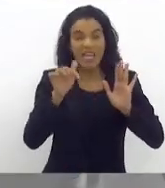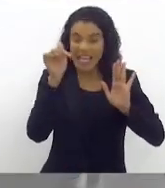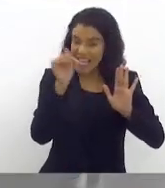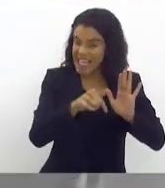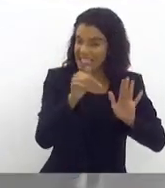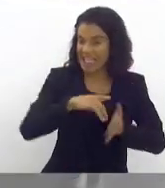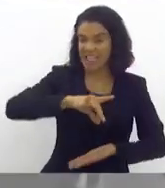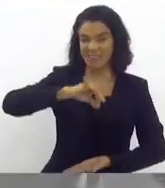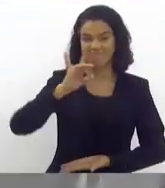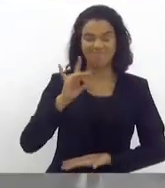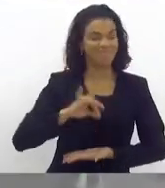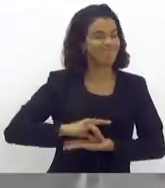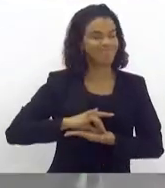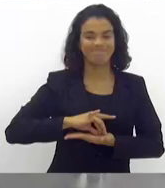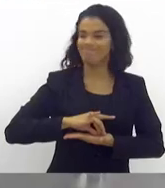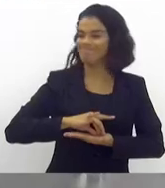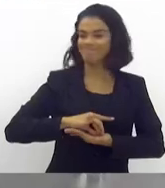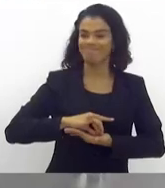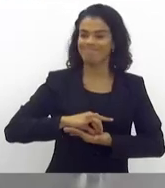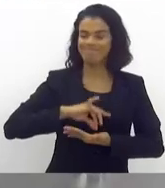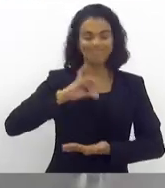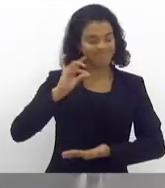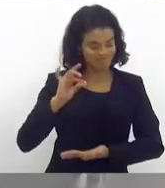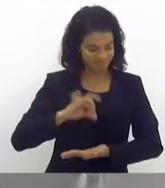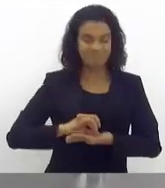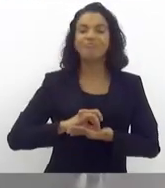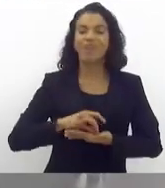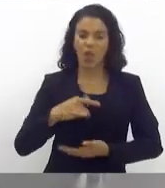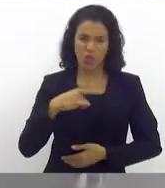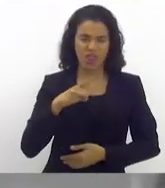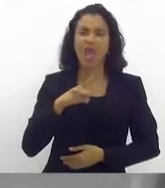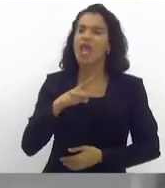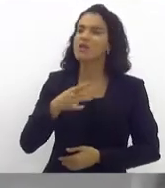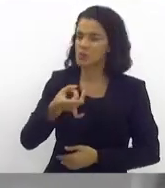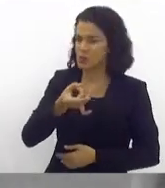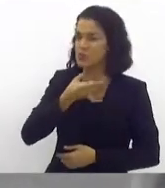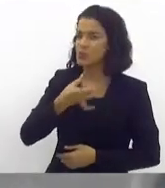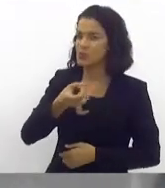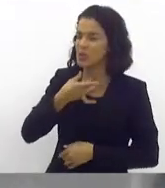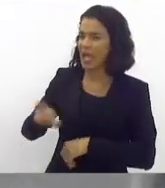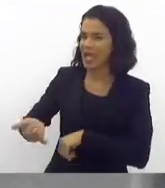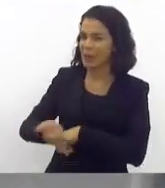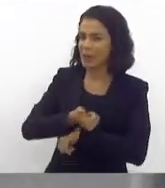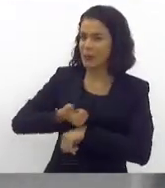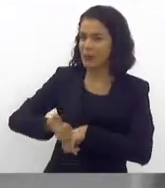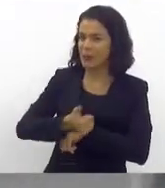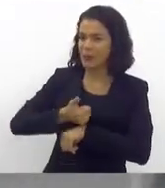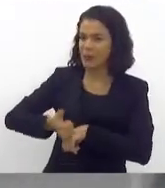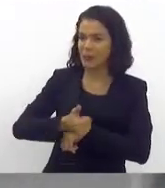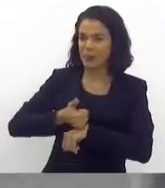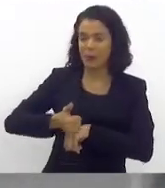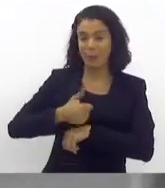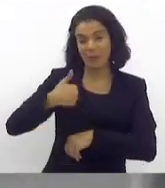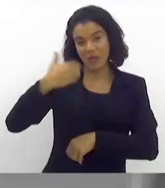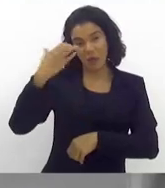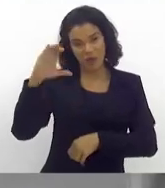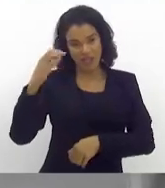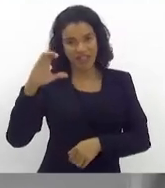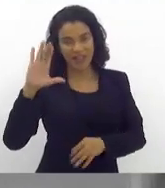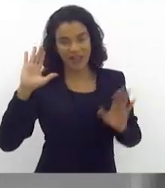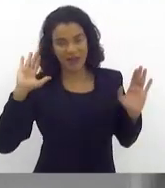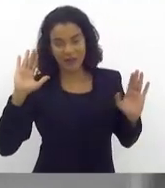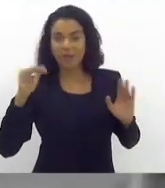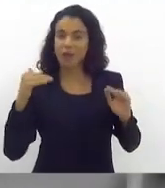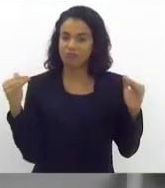achei originalíssimo. Eu, inclusive, tenho um sotaque bem aprimorado, apesar de ser do outro lado da Baía de Guanabara, é